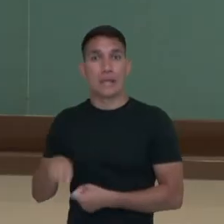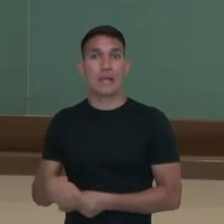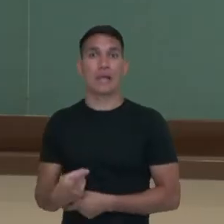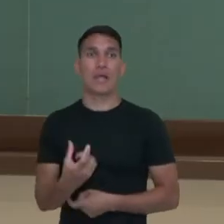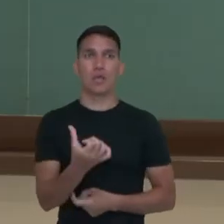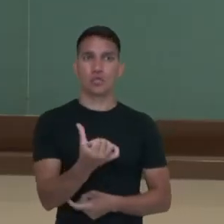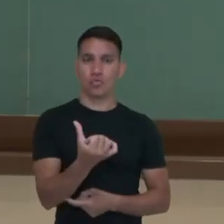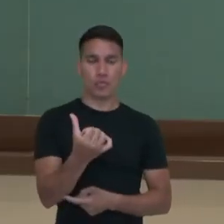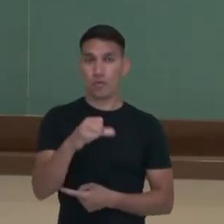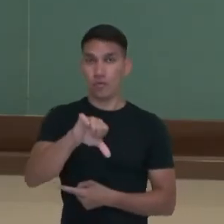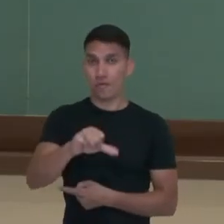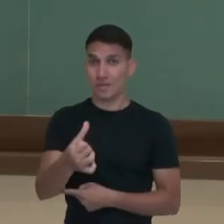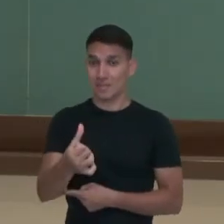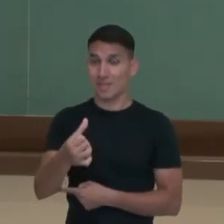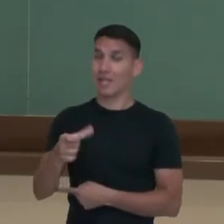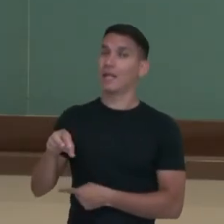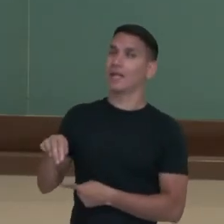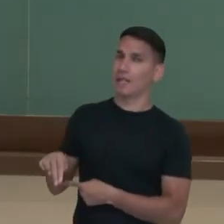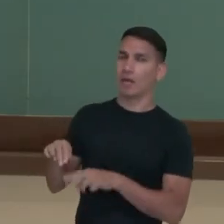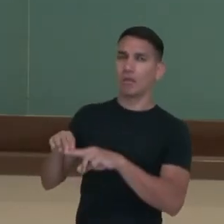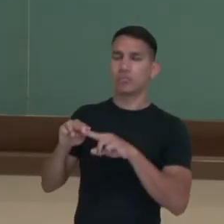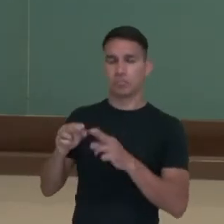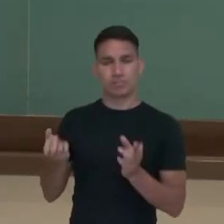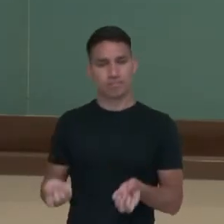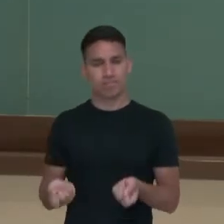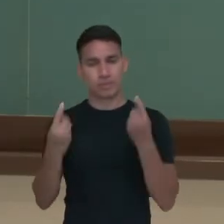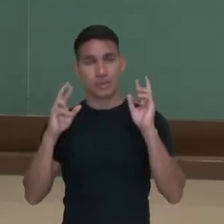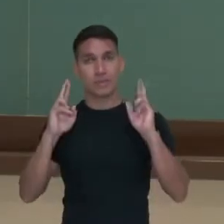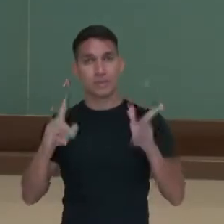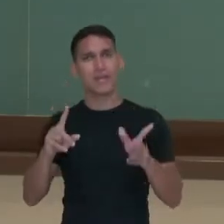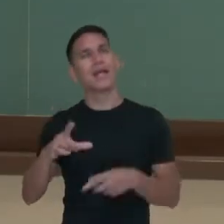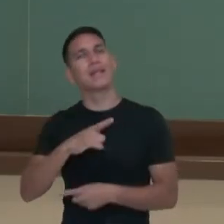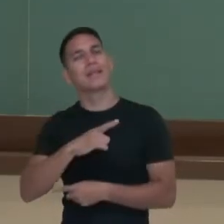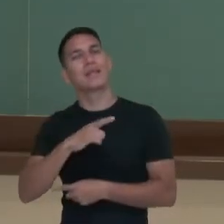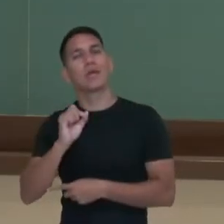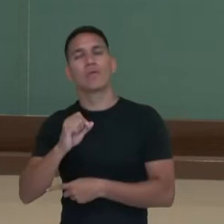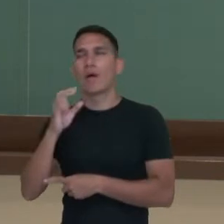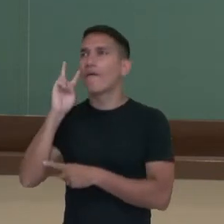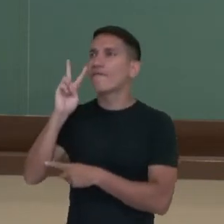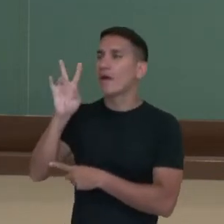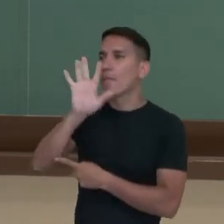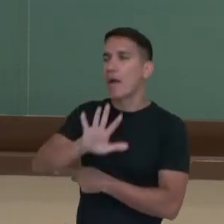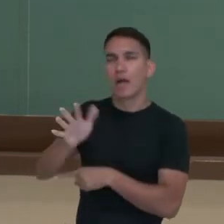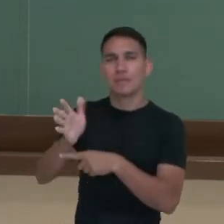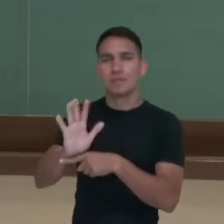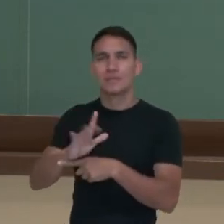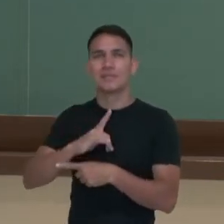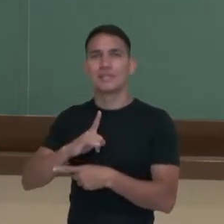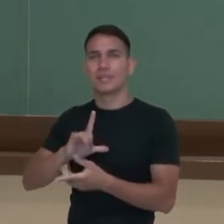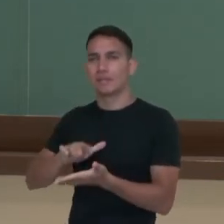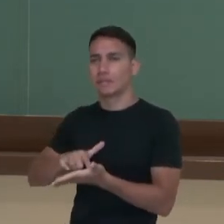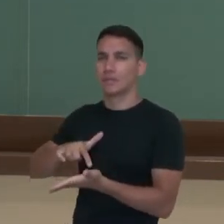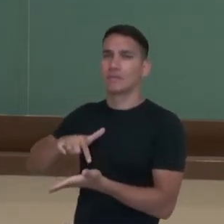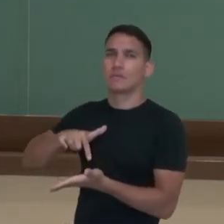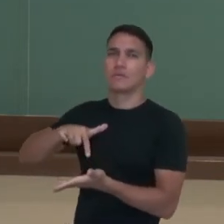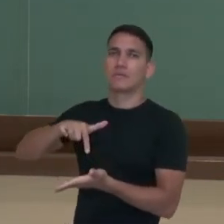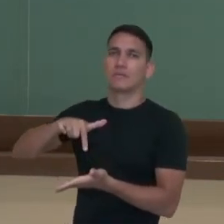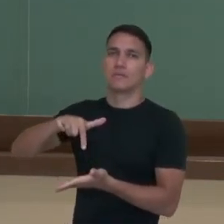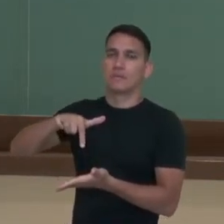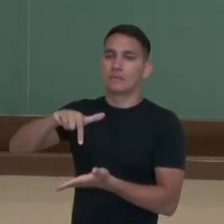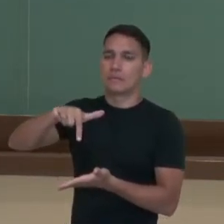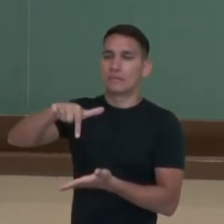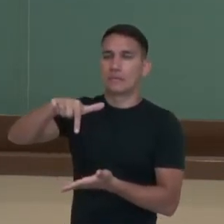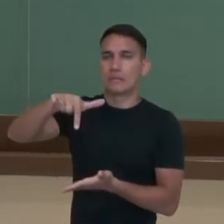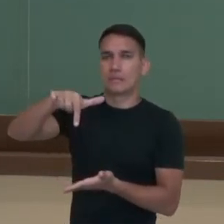É bem diferente. E é por isso que quando a gente vê as imagens, né, dos astronautas na Lua, ele dá um passinho e vai lá longe,